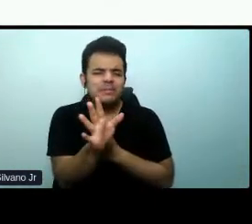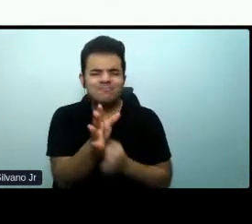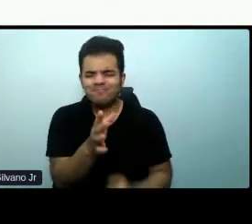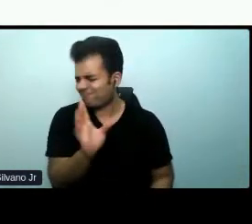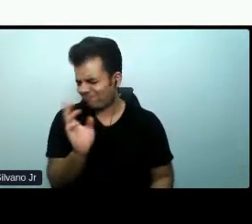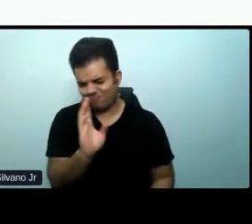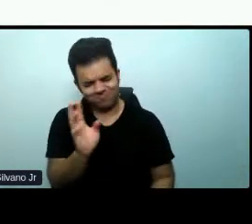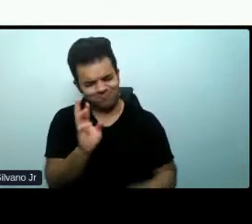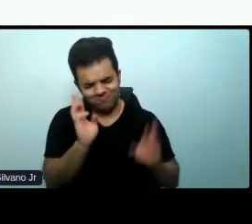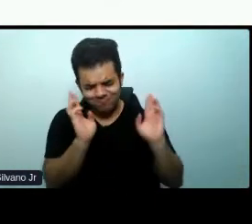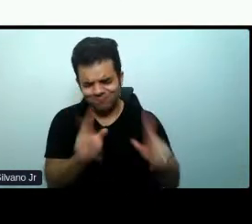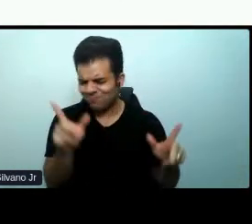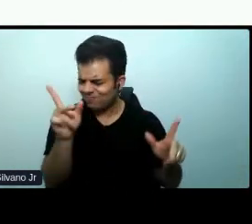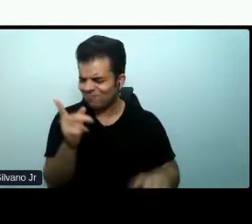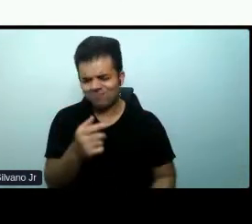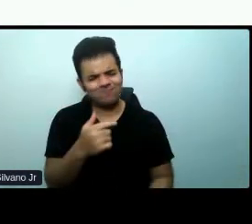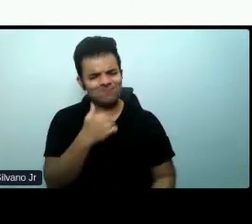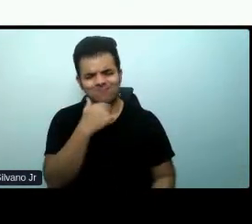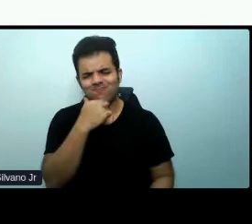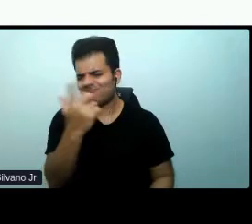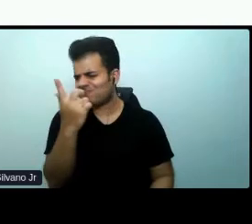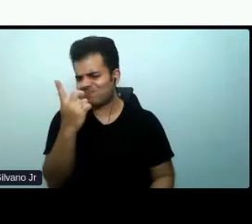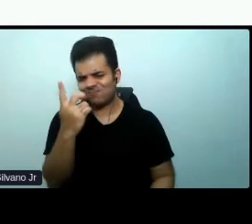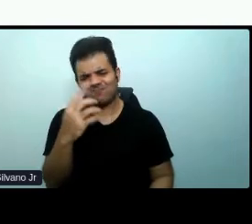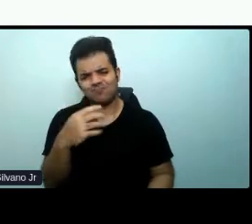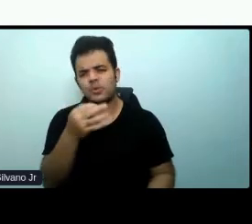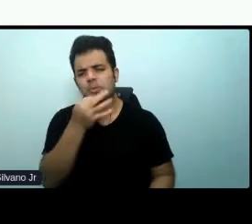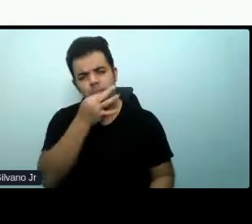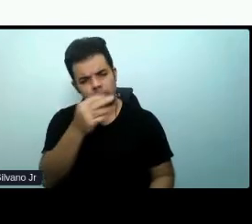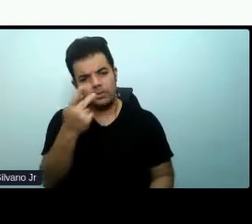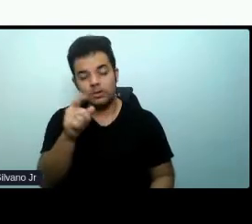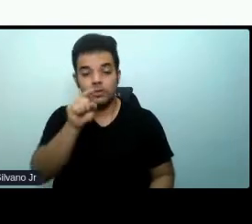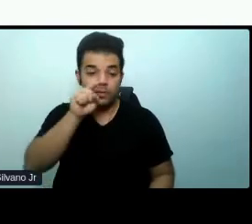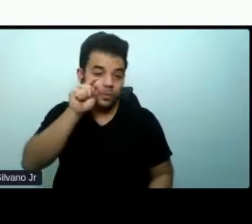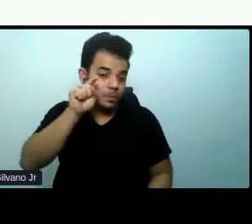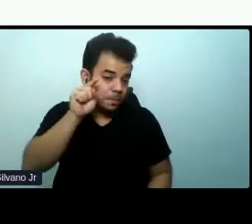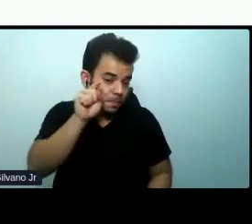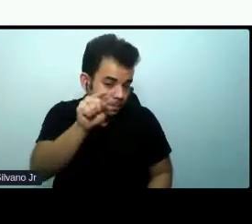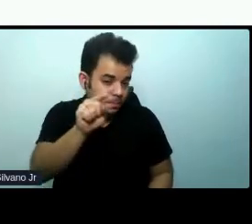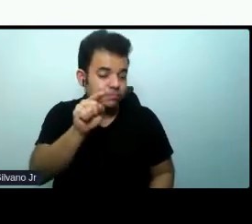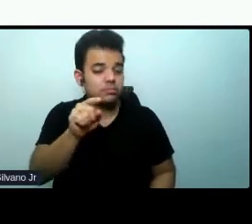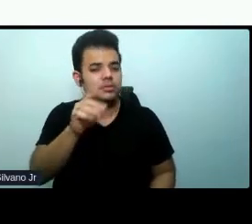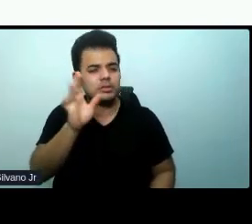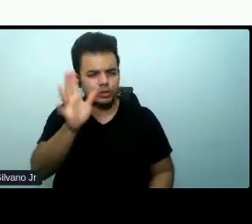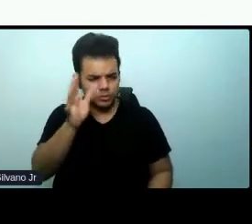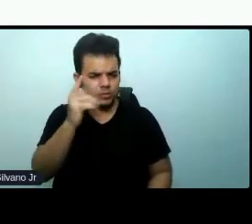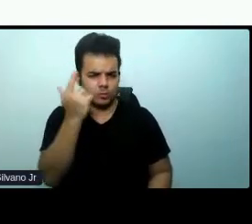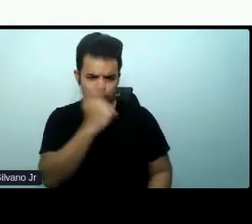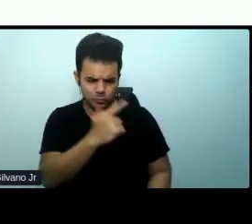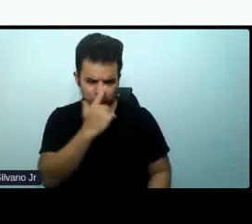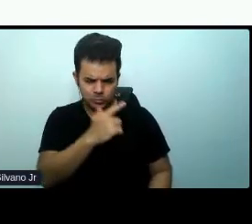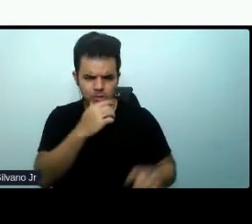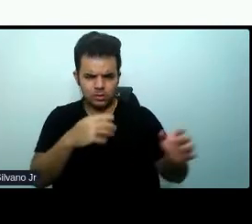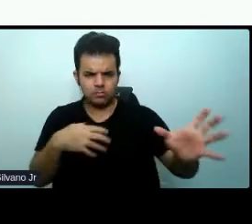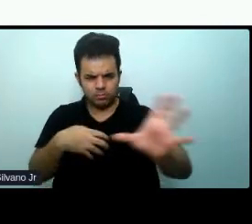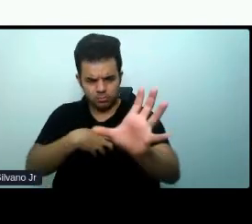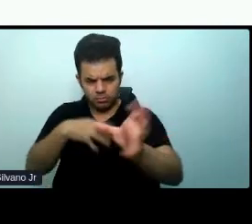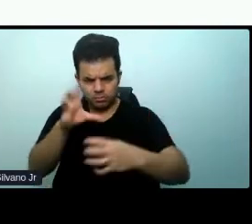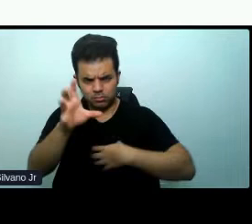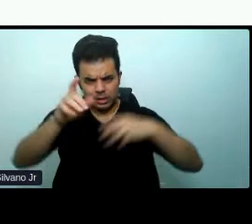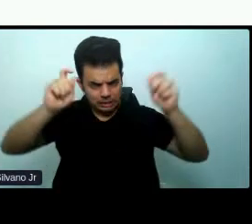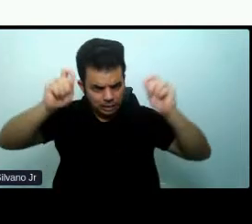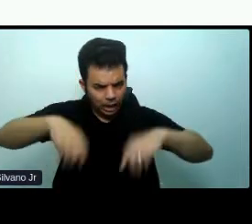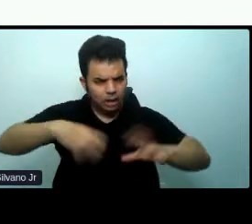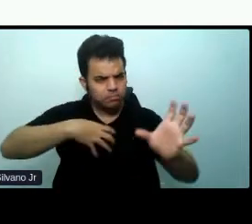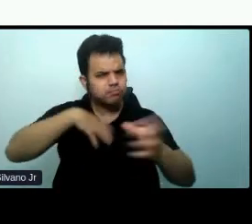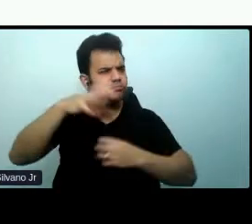certo, certo? Porque você... Será que você consegue se colocar no meu lugar?